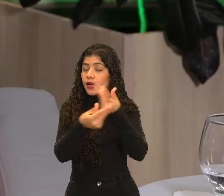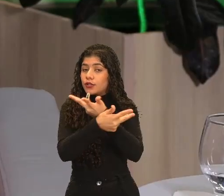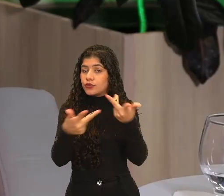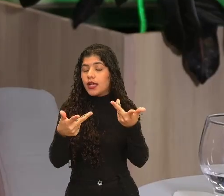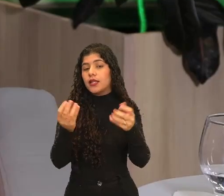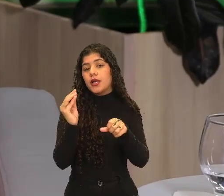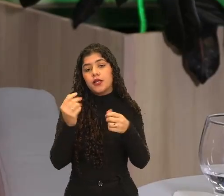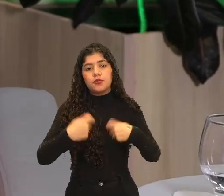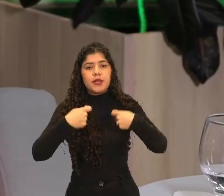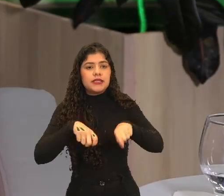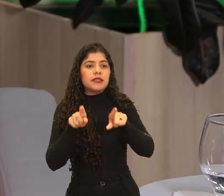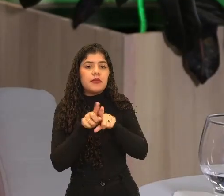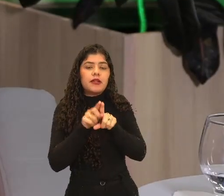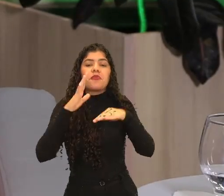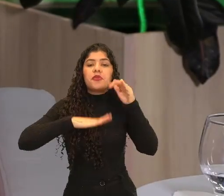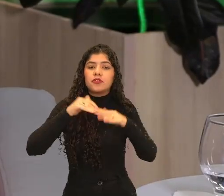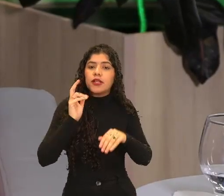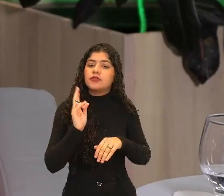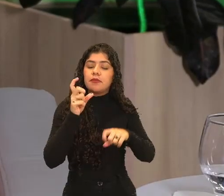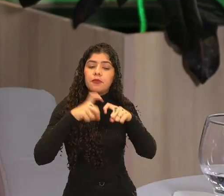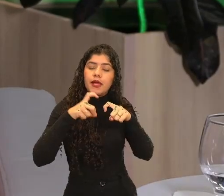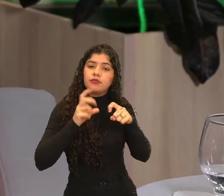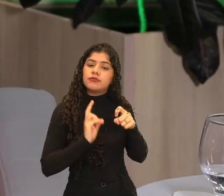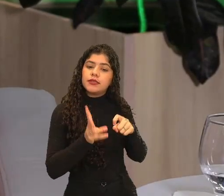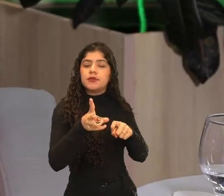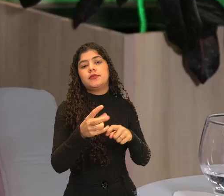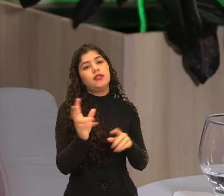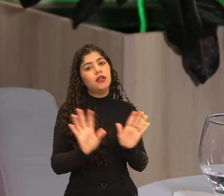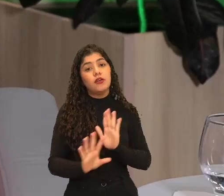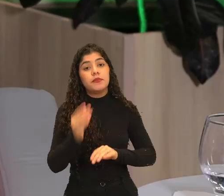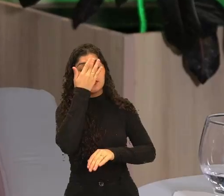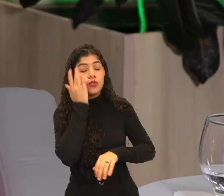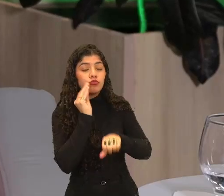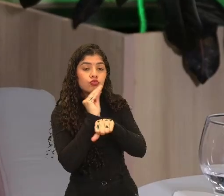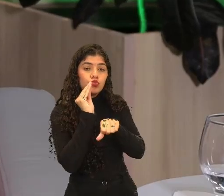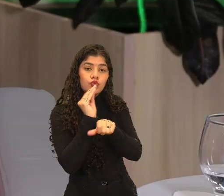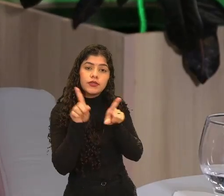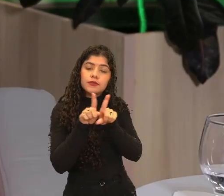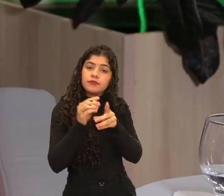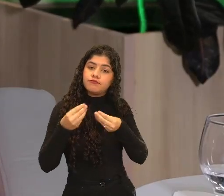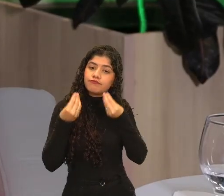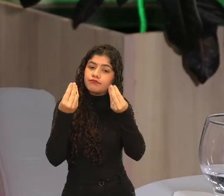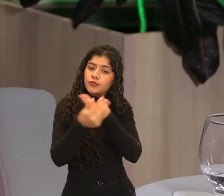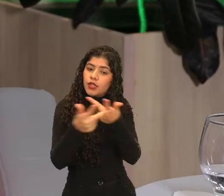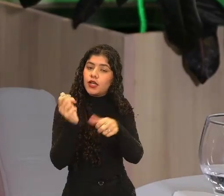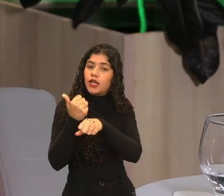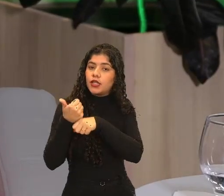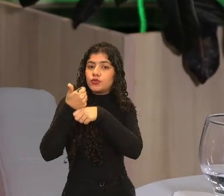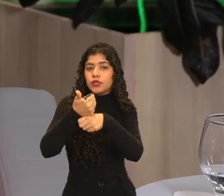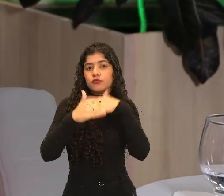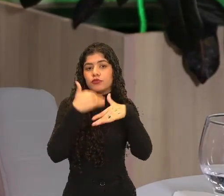sem necessariamente estar só com o profissional. Então, trabalhar esse cuidador para que ele também tenha autonomia para cuidar.